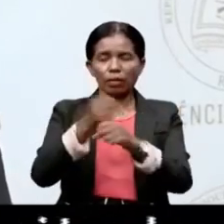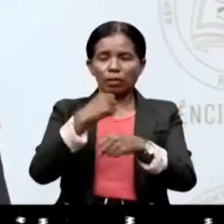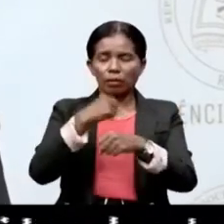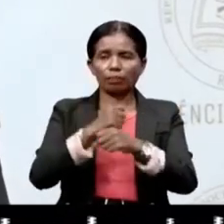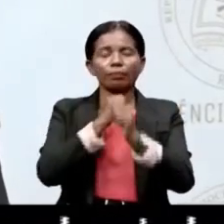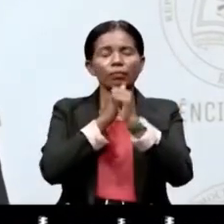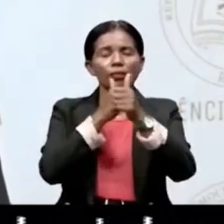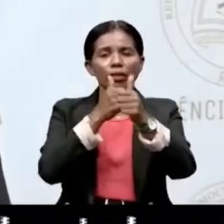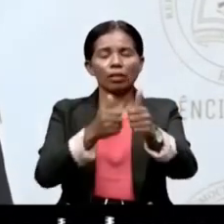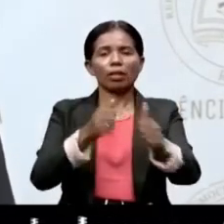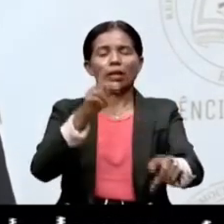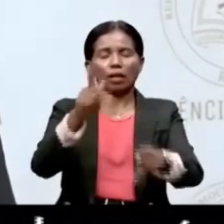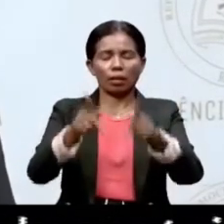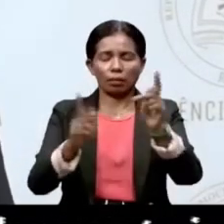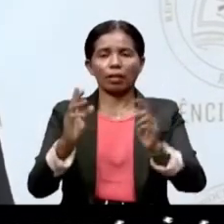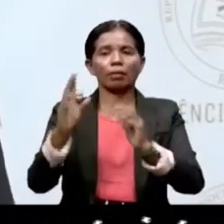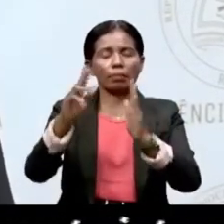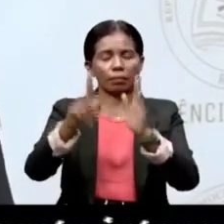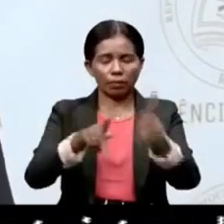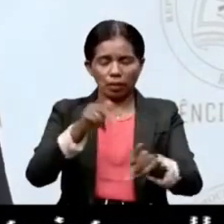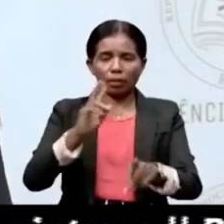milmar pov mianmar